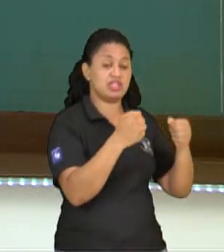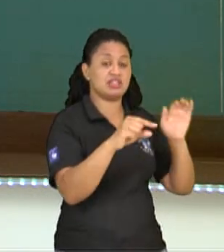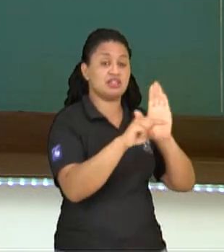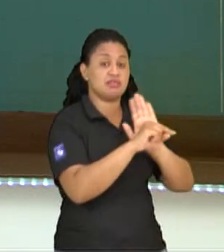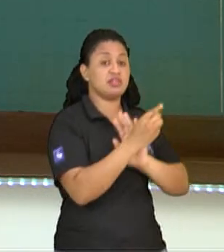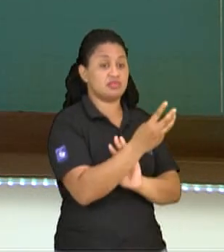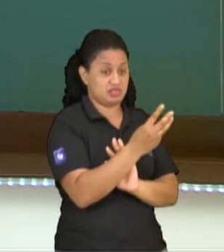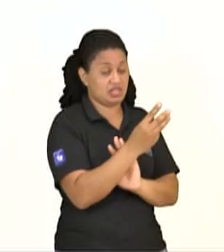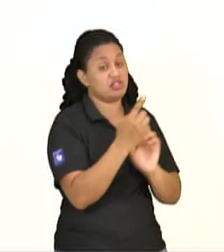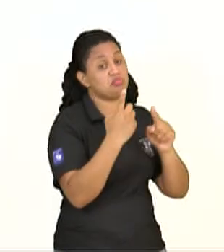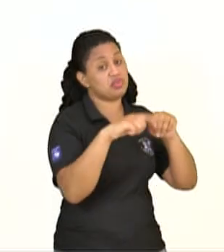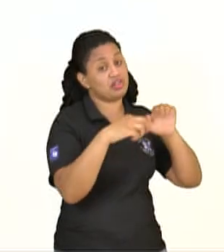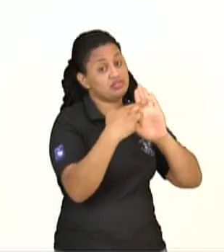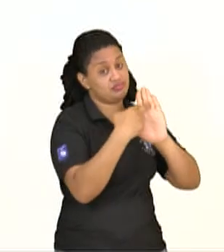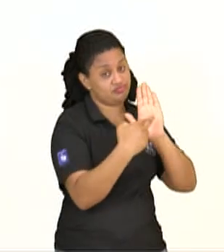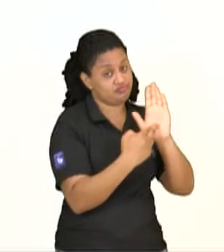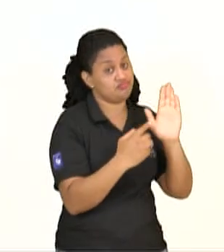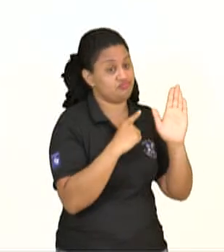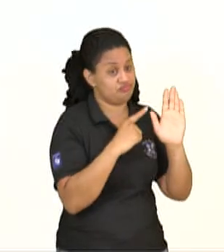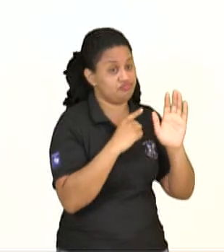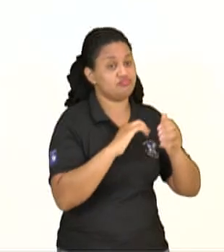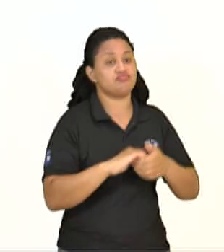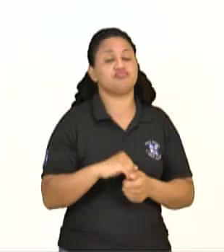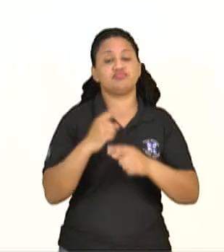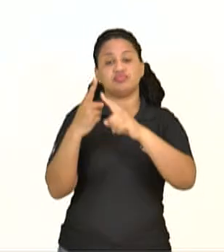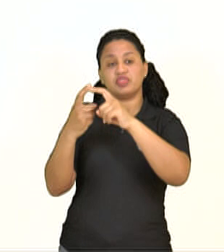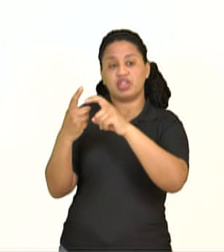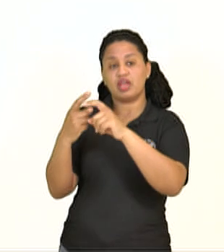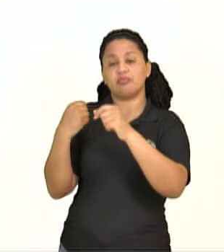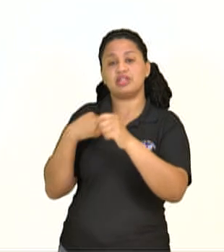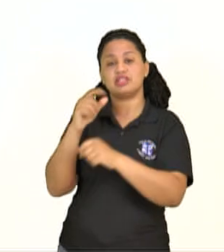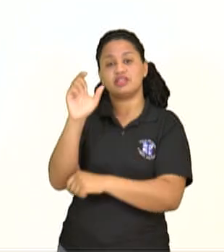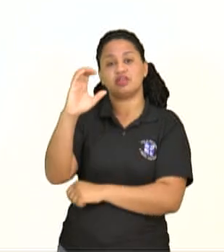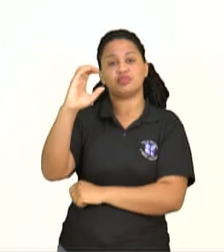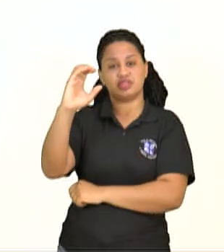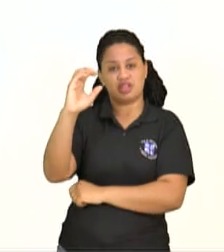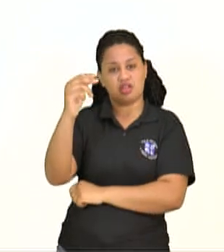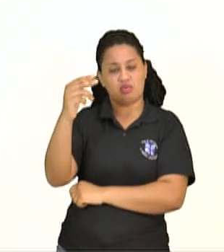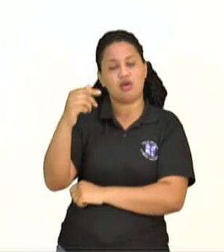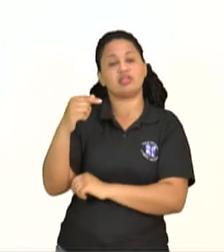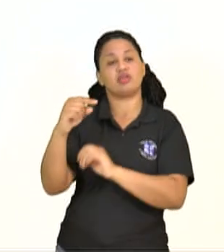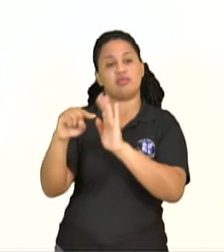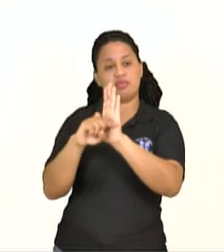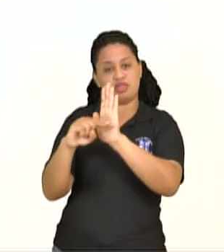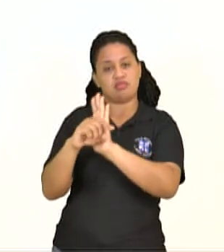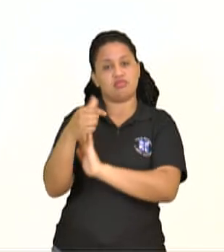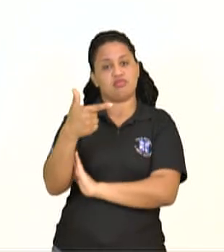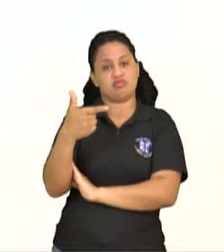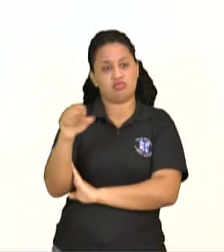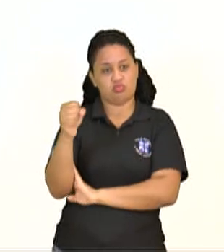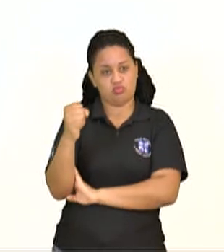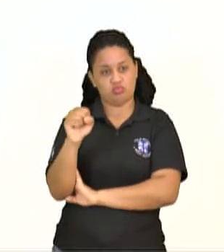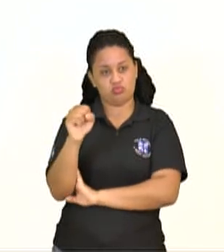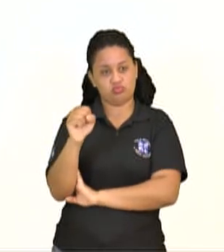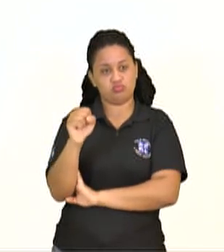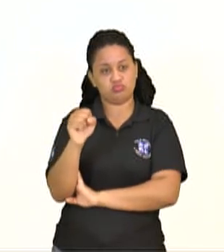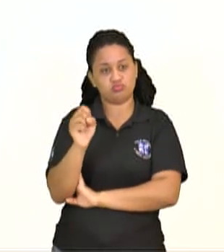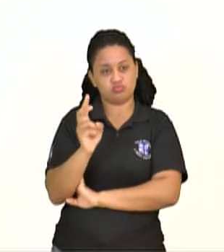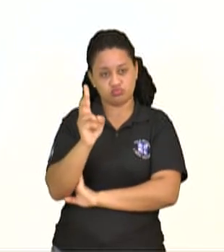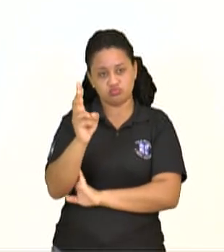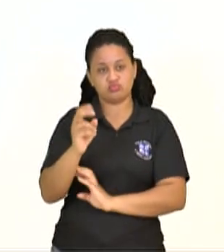essa regrinha aqui, tá? E o produto tem que ser igual ao C mesmo, que é o 28, menos 28, tá bom? Isso não